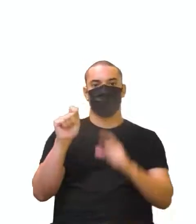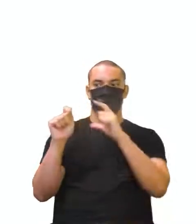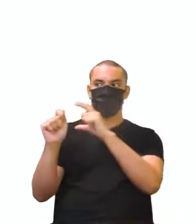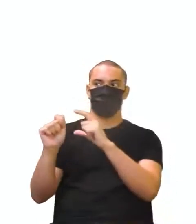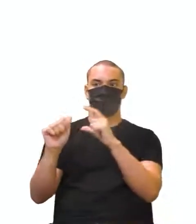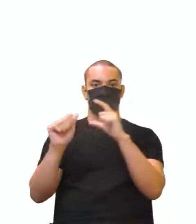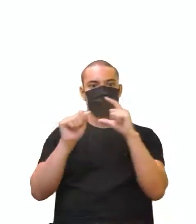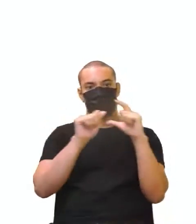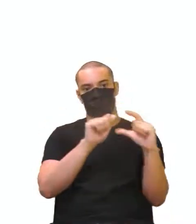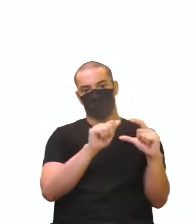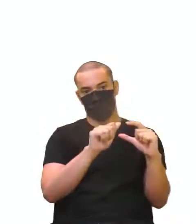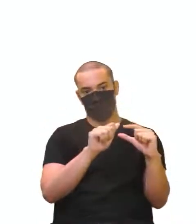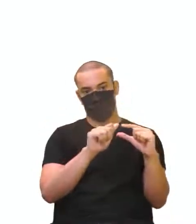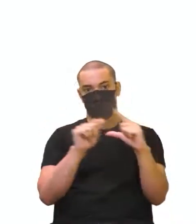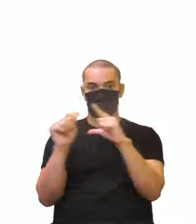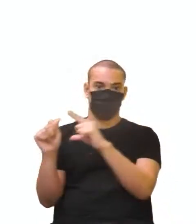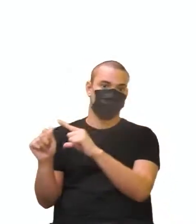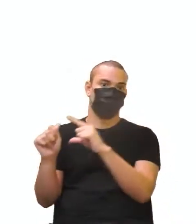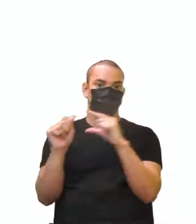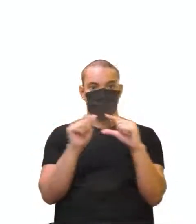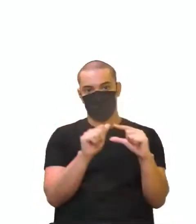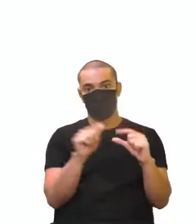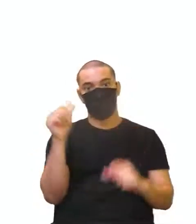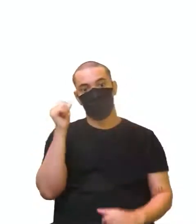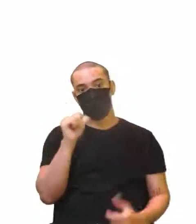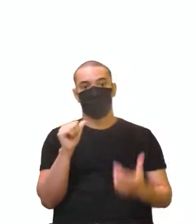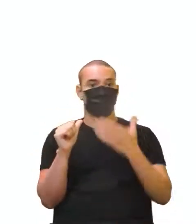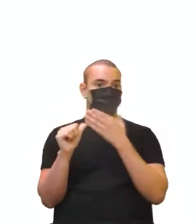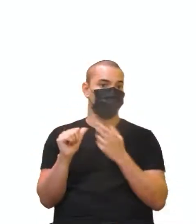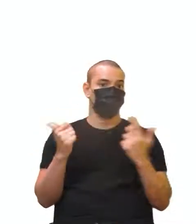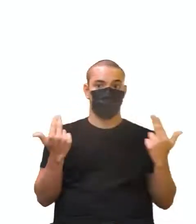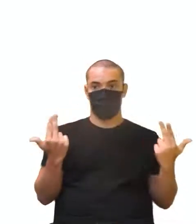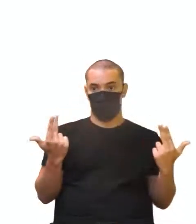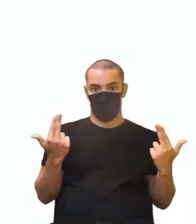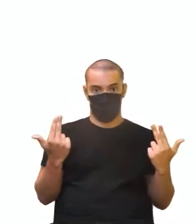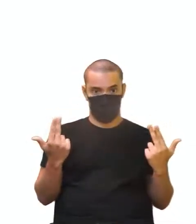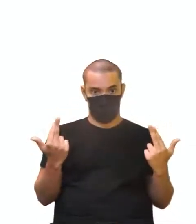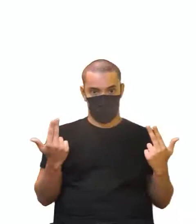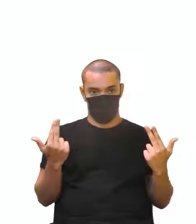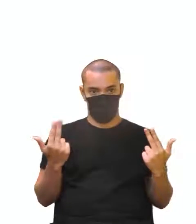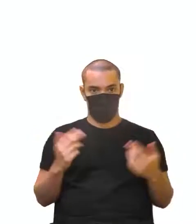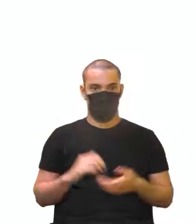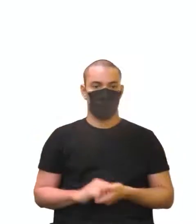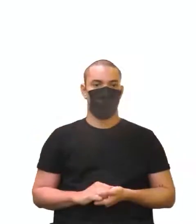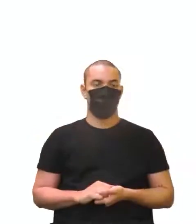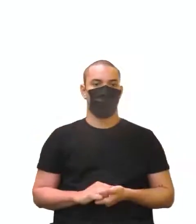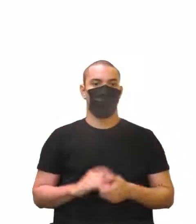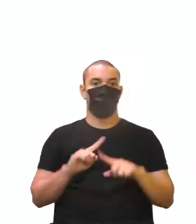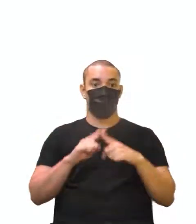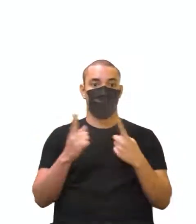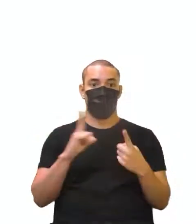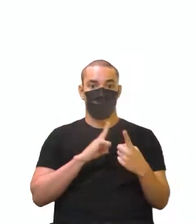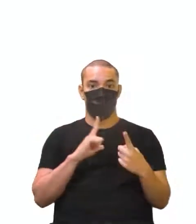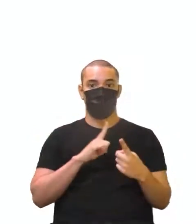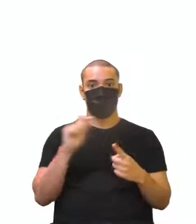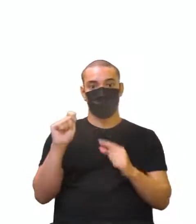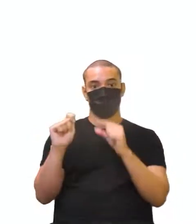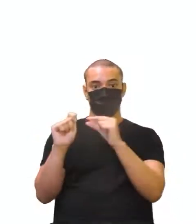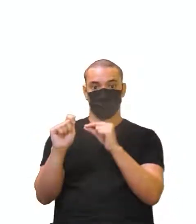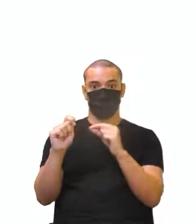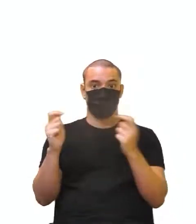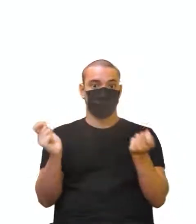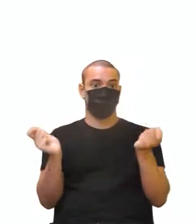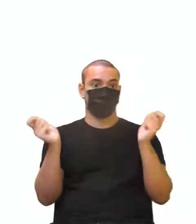homem, e ele que se casou com a mulher heterozigotas normais, só que eles têm o gene azinho, que vai ser o que